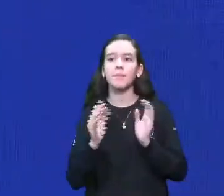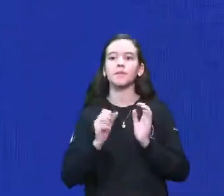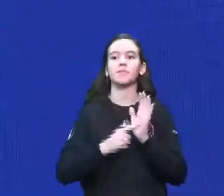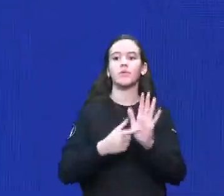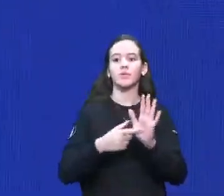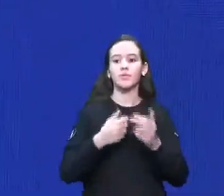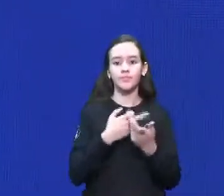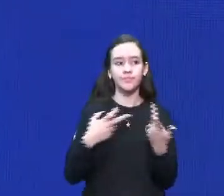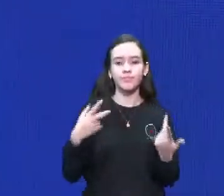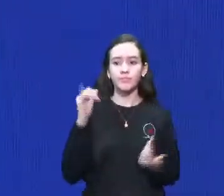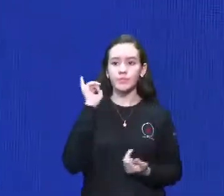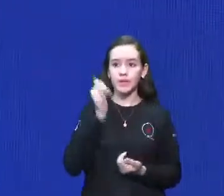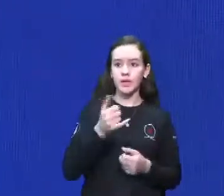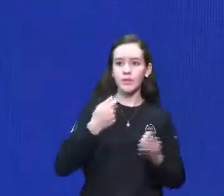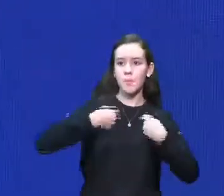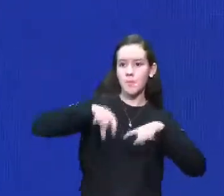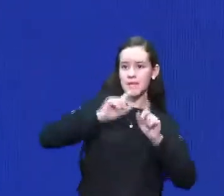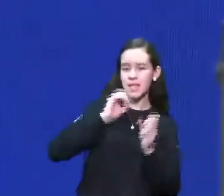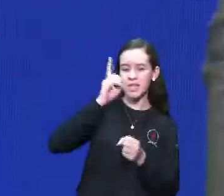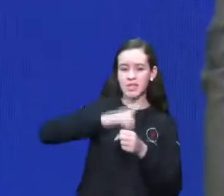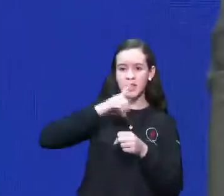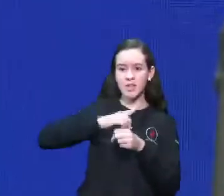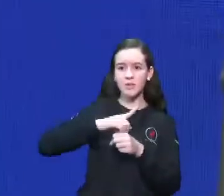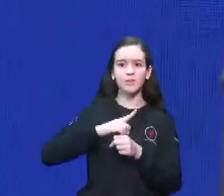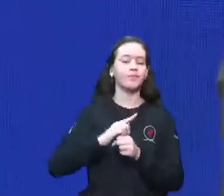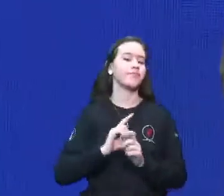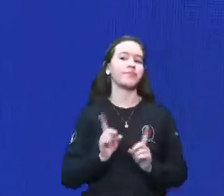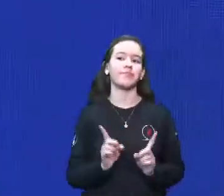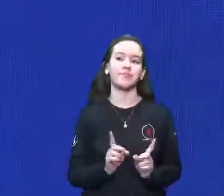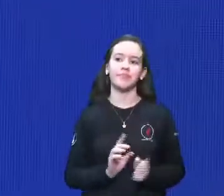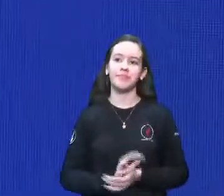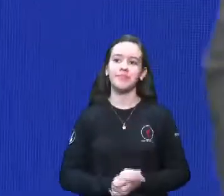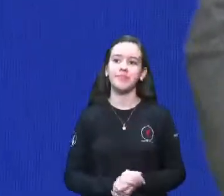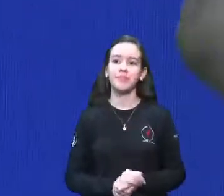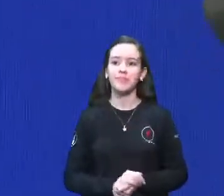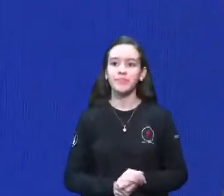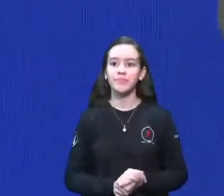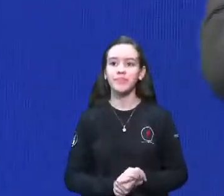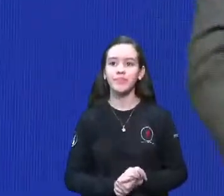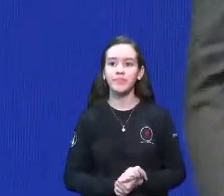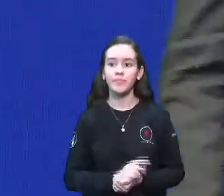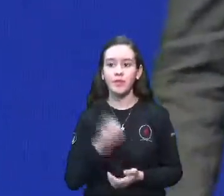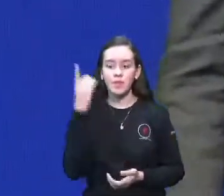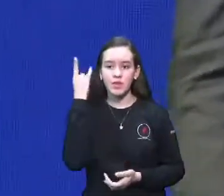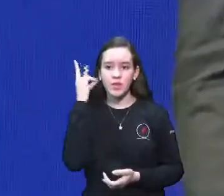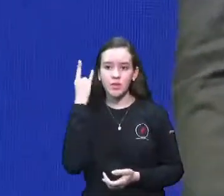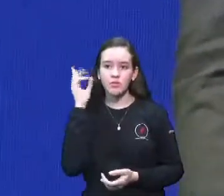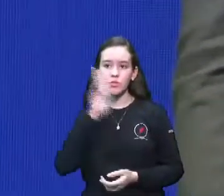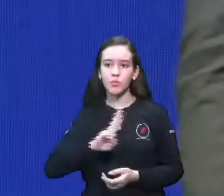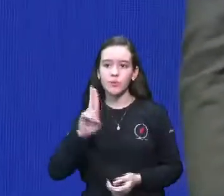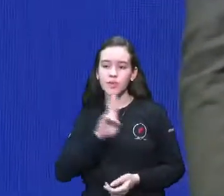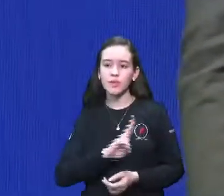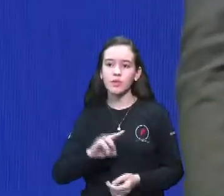dizer assim, está vendo, não precisa dar dízimo. Acredite, ele está a serviço de algum reino que está bancando ele, por isso que está dando certo.